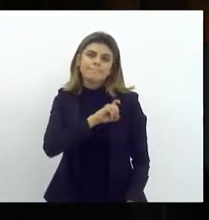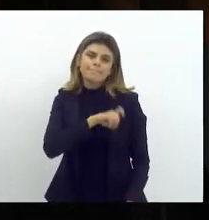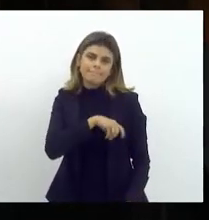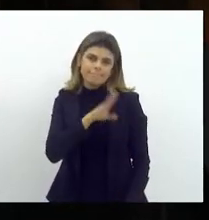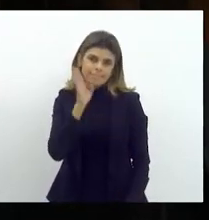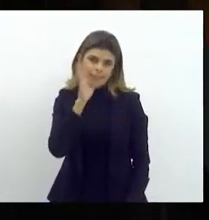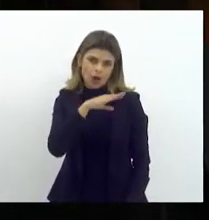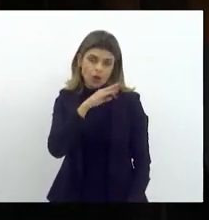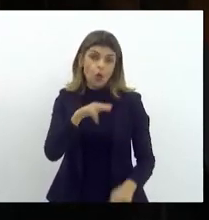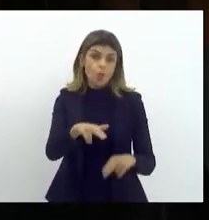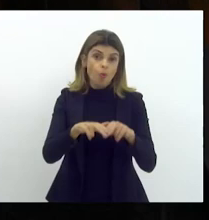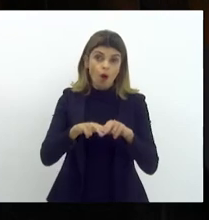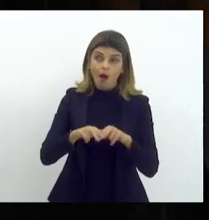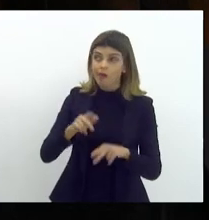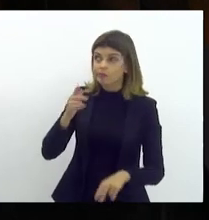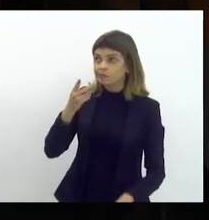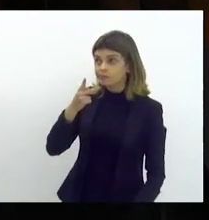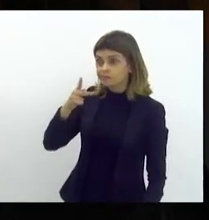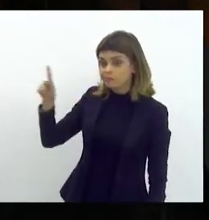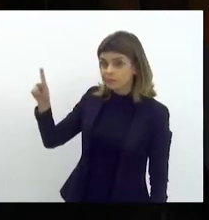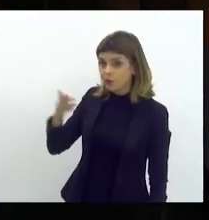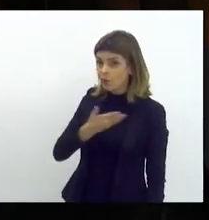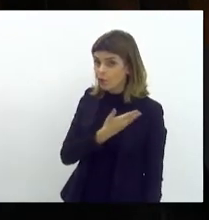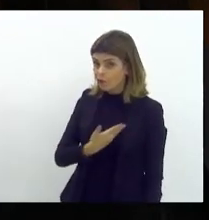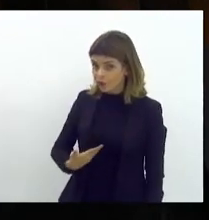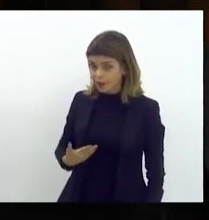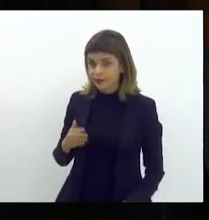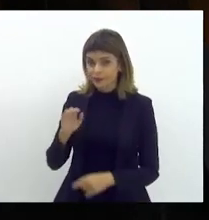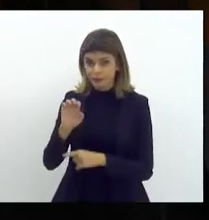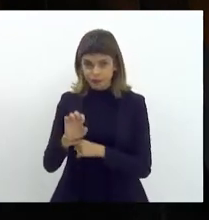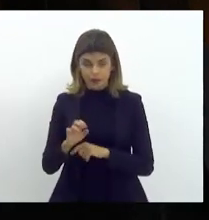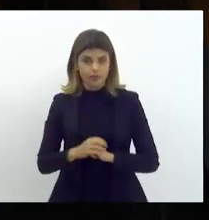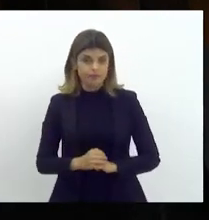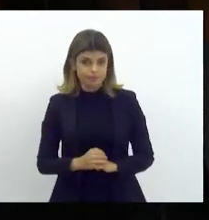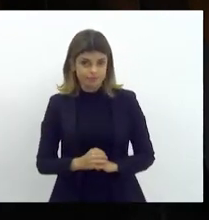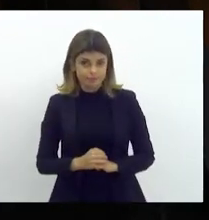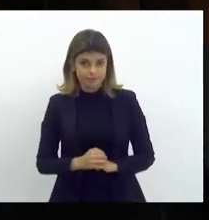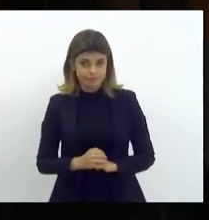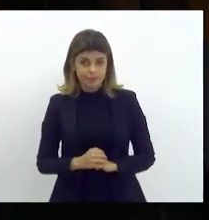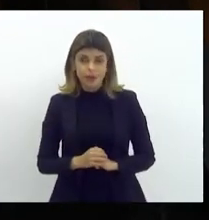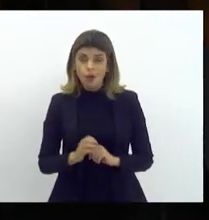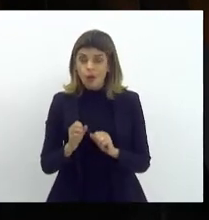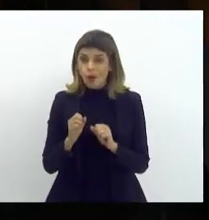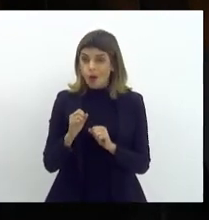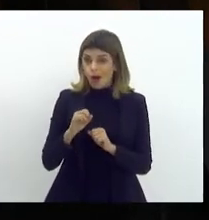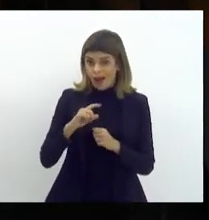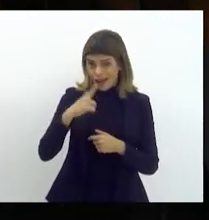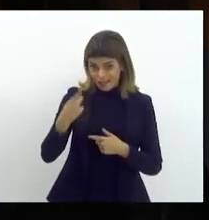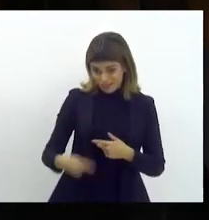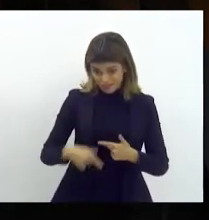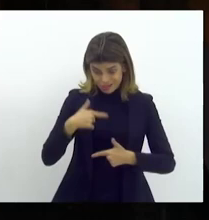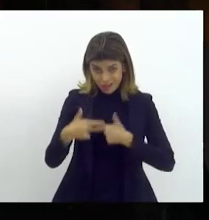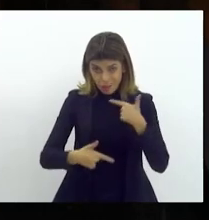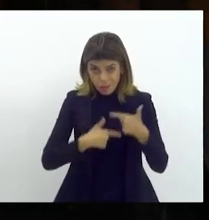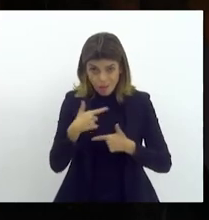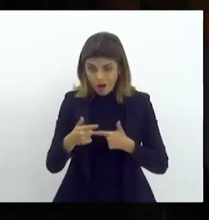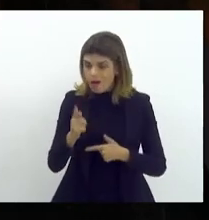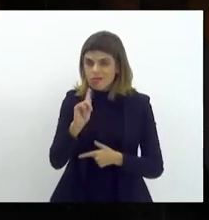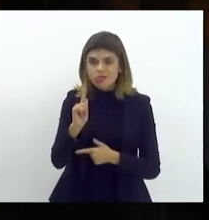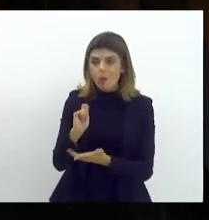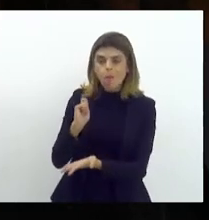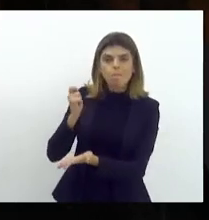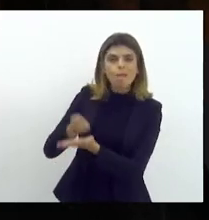encaminhado pelo governo do estado governo O Poder Executivo já não tá pagando